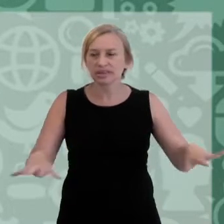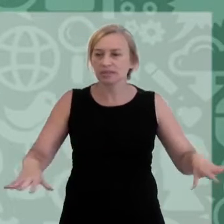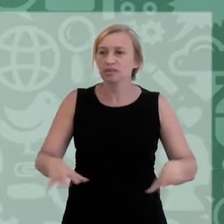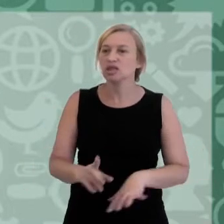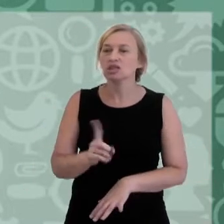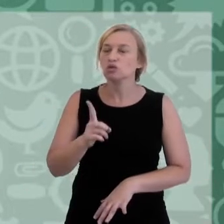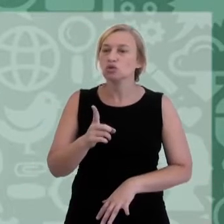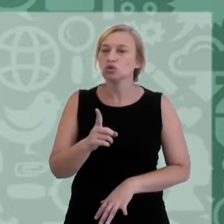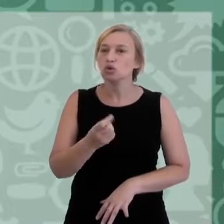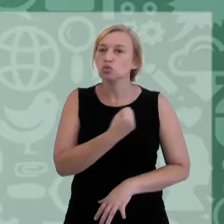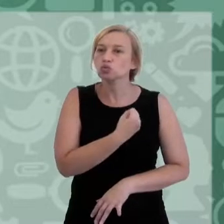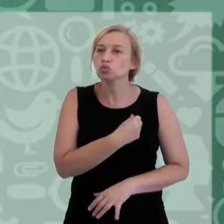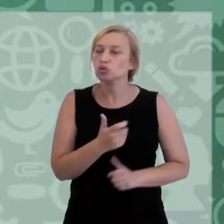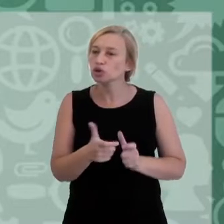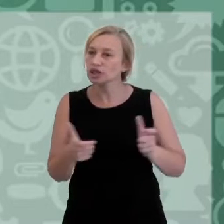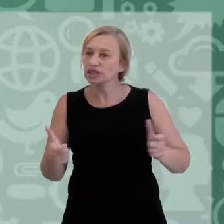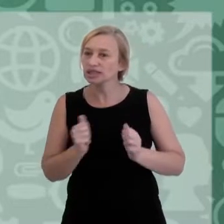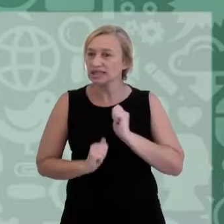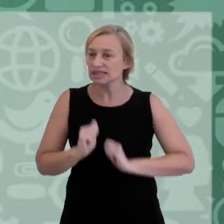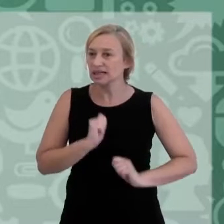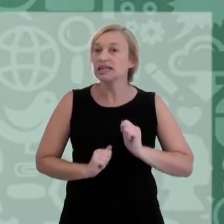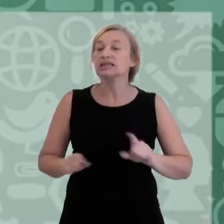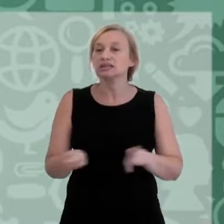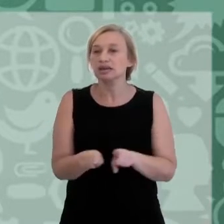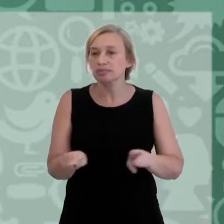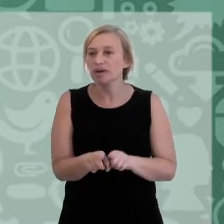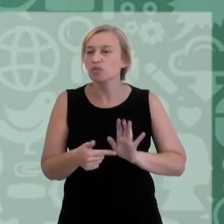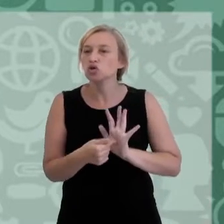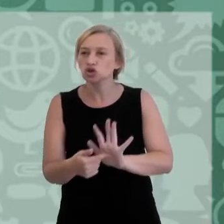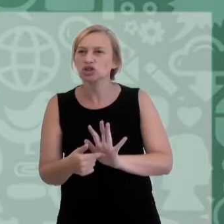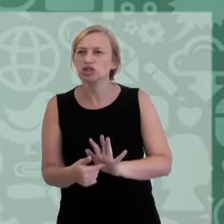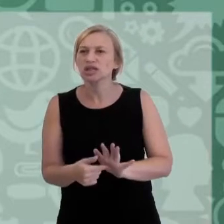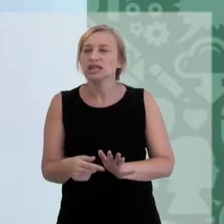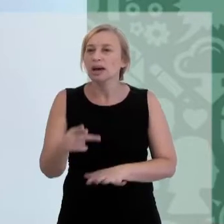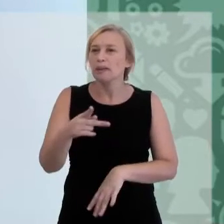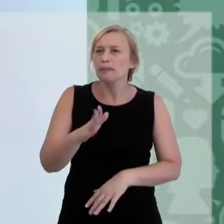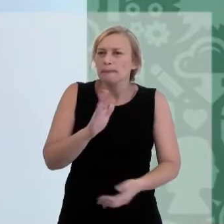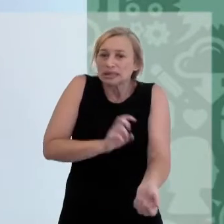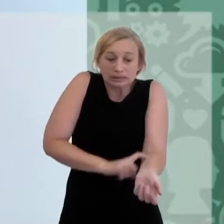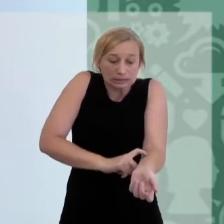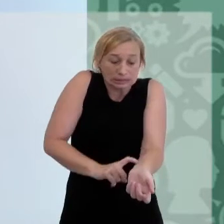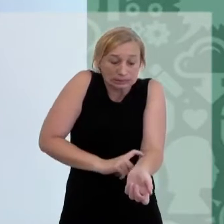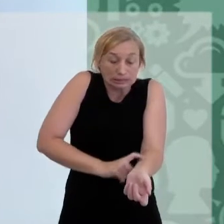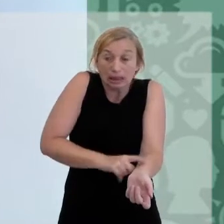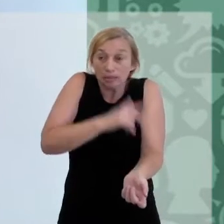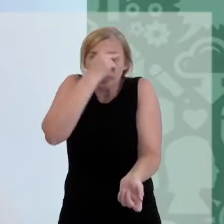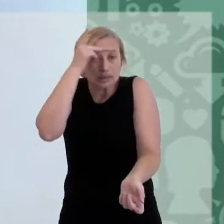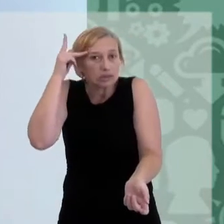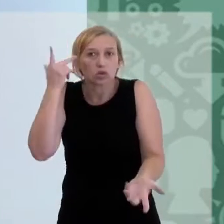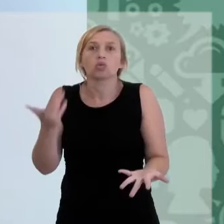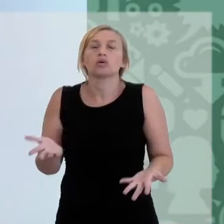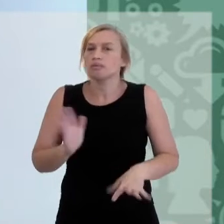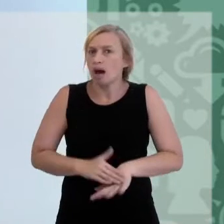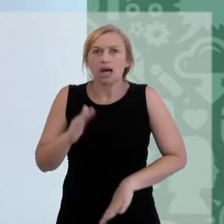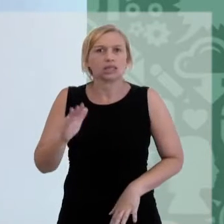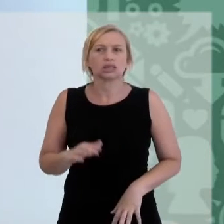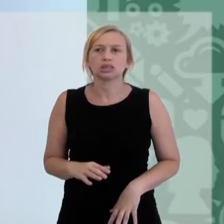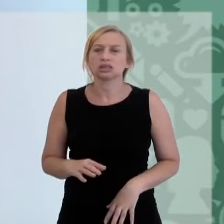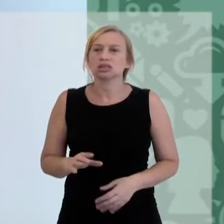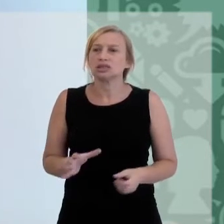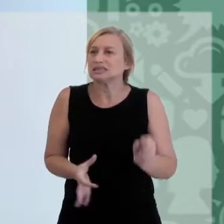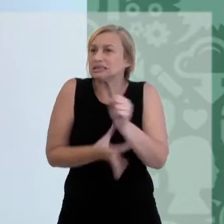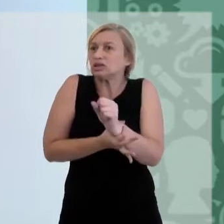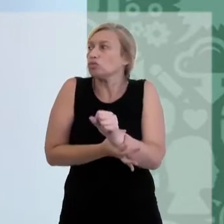não aumentou só a ansiedade, como ela aumentou os sintomas, né? Hoje está todo mundo mais estressado, mais nervoso, todo mundo